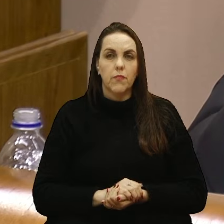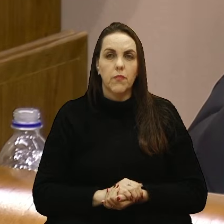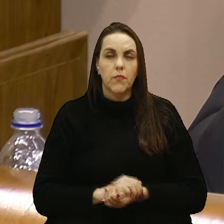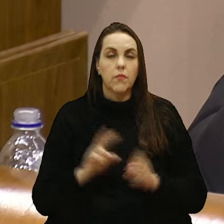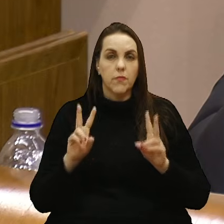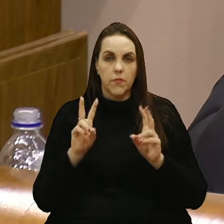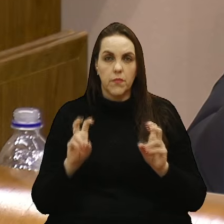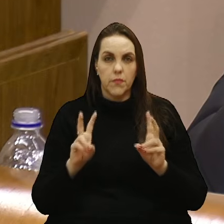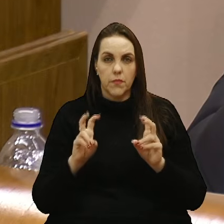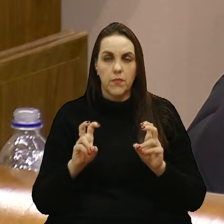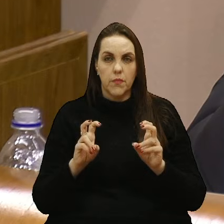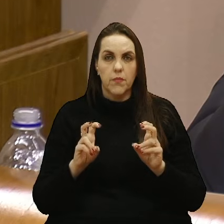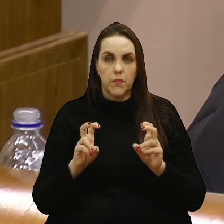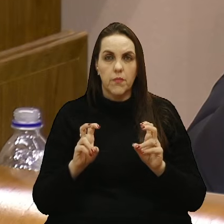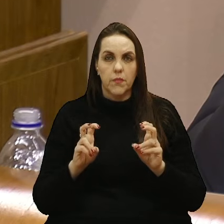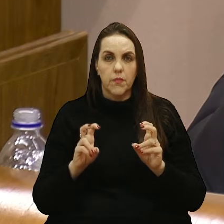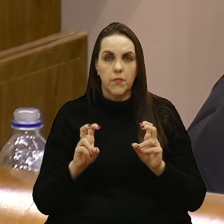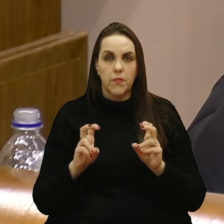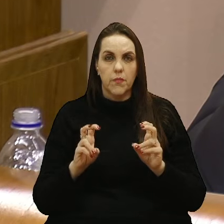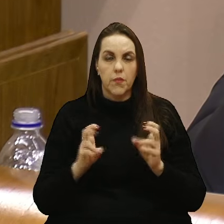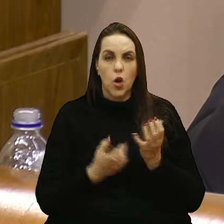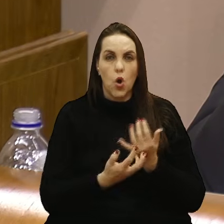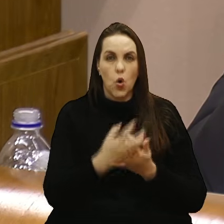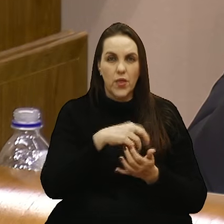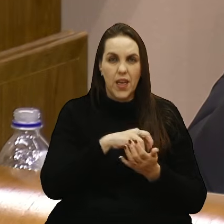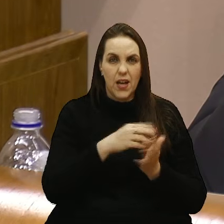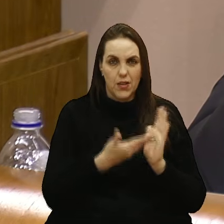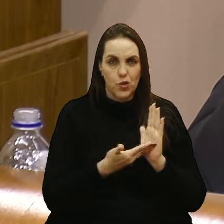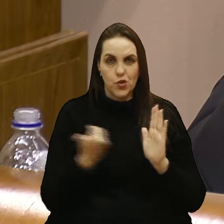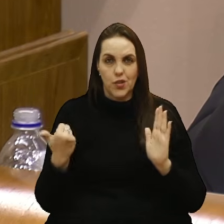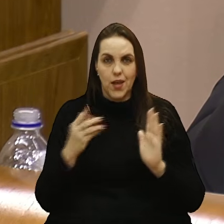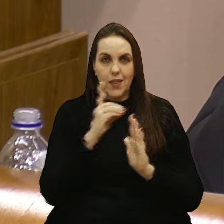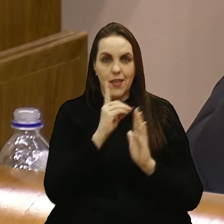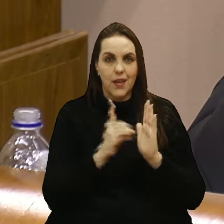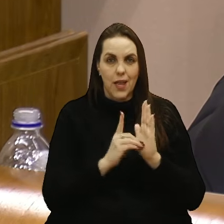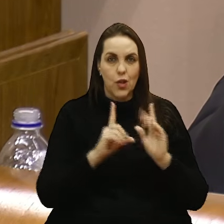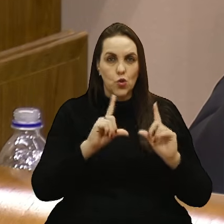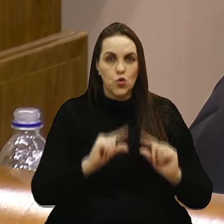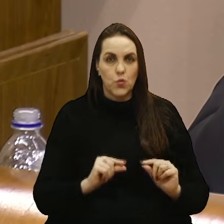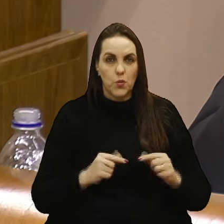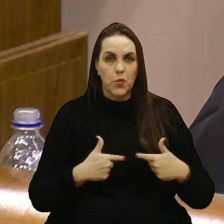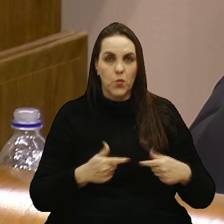Sobre a Codeca será retirada do decreto da redução de custos,